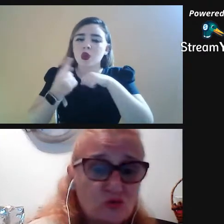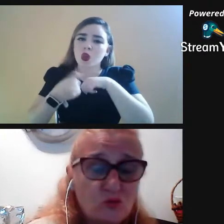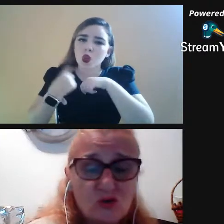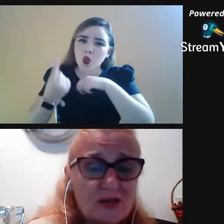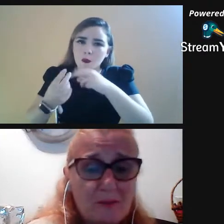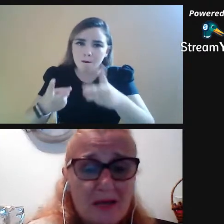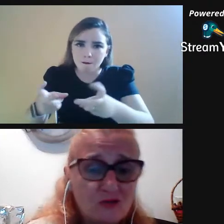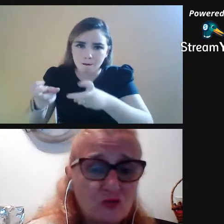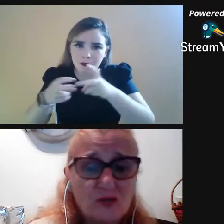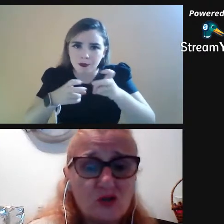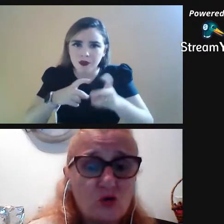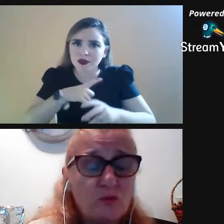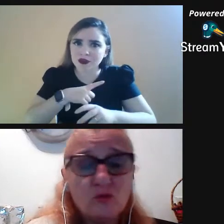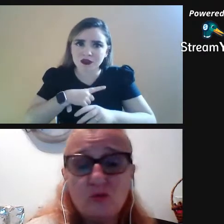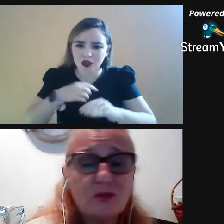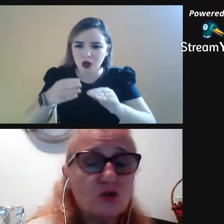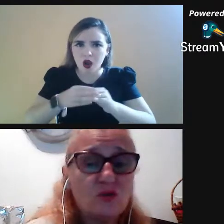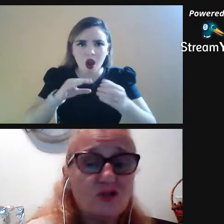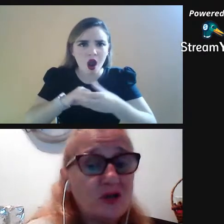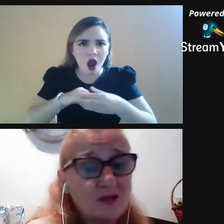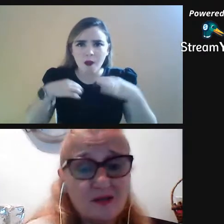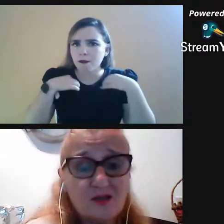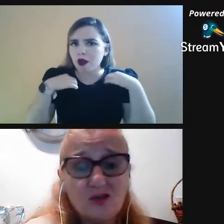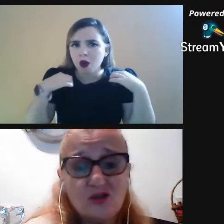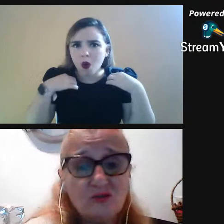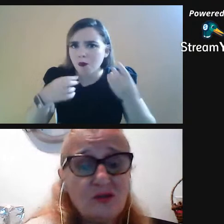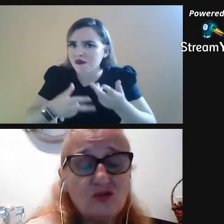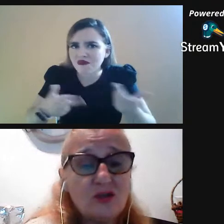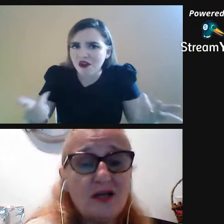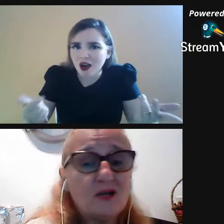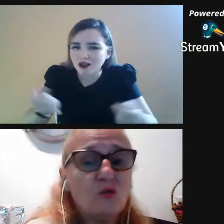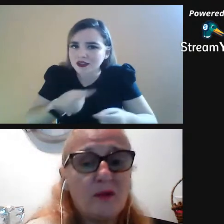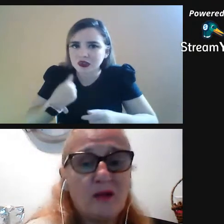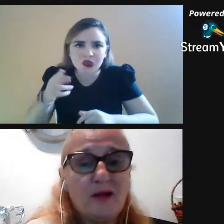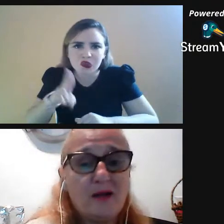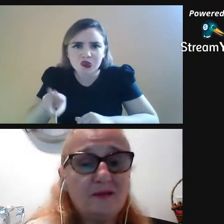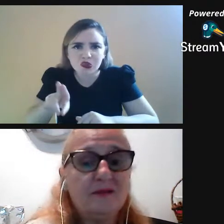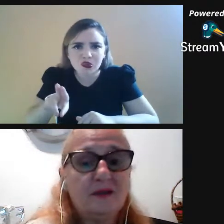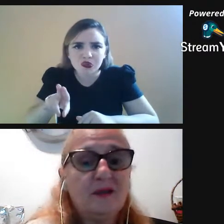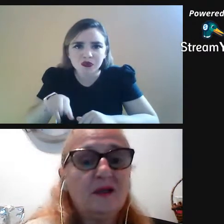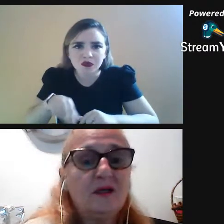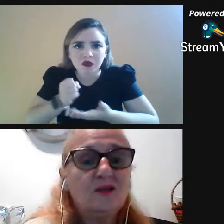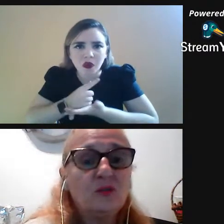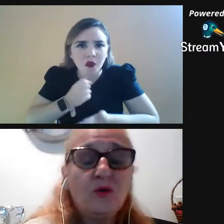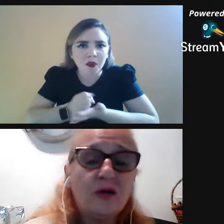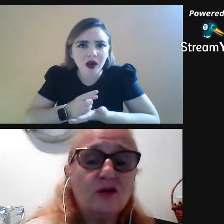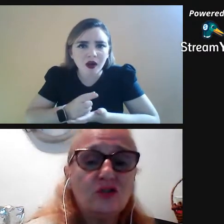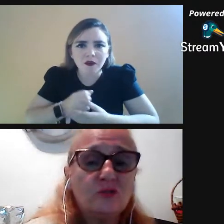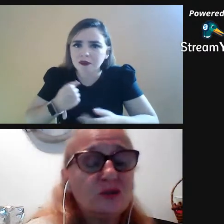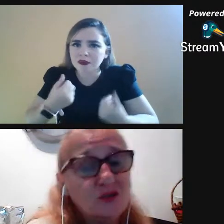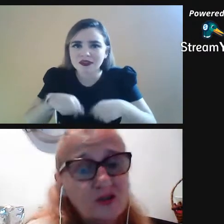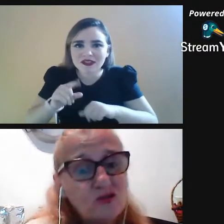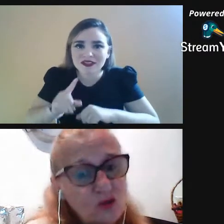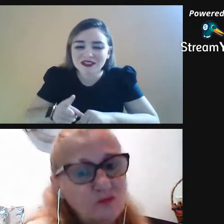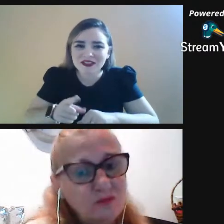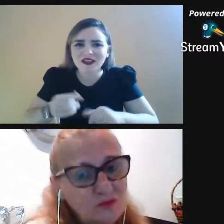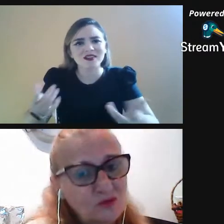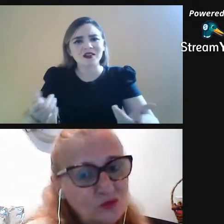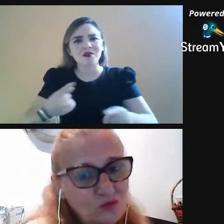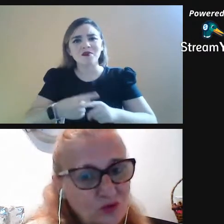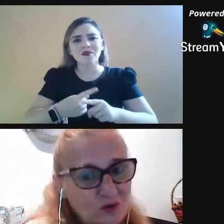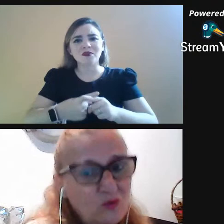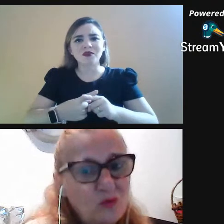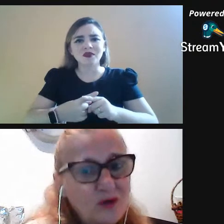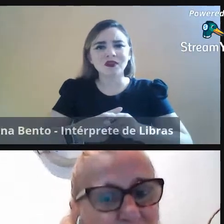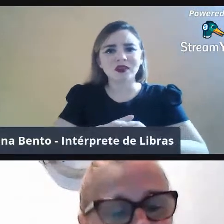pandemia, a gente começou a perceber que nós tínhamos muitos sapatos, muitas roupas, muitas coisas dentro de casa que a gente não tem utilidade de comprar mais nada. Ou